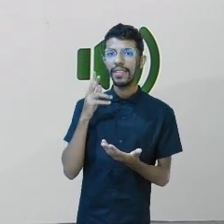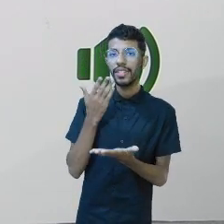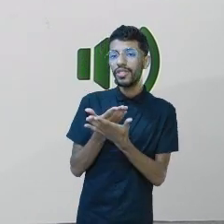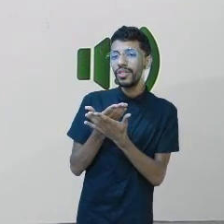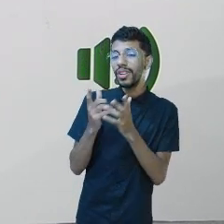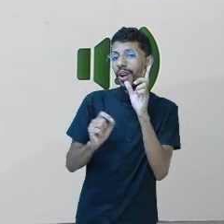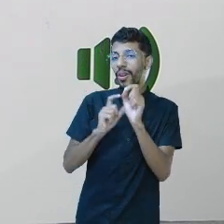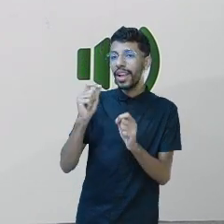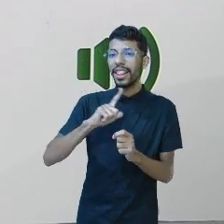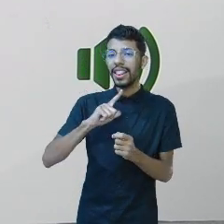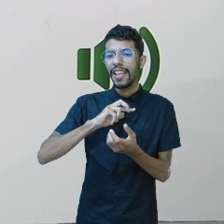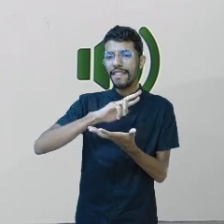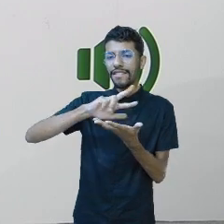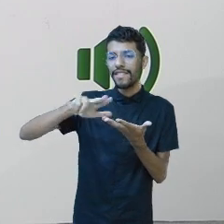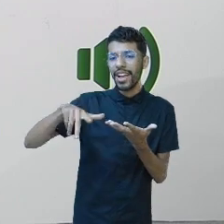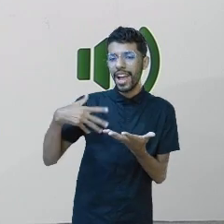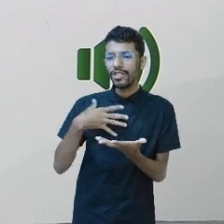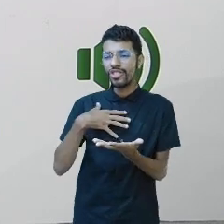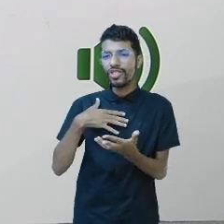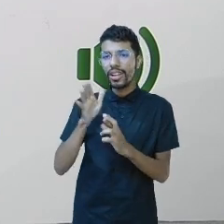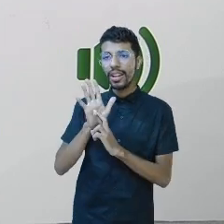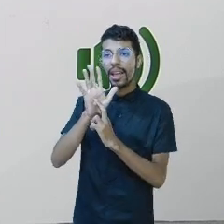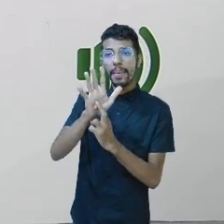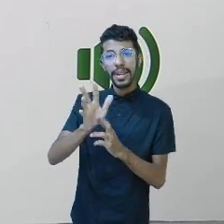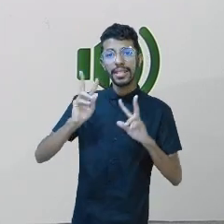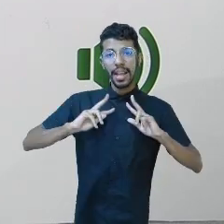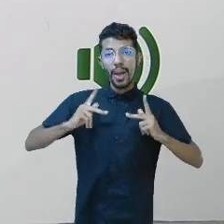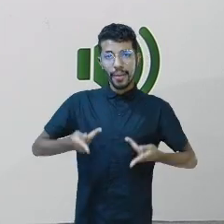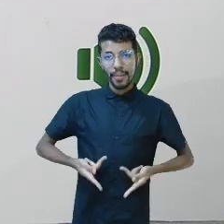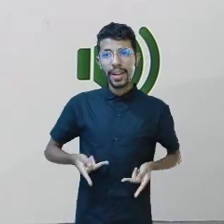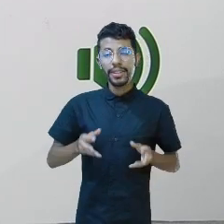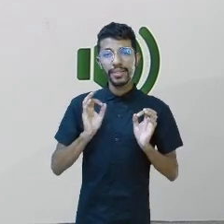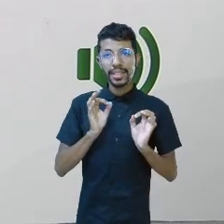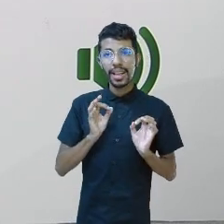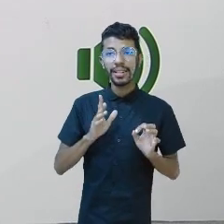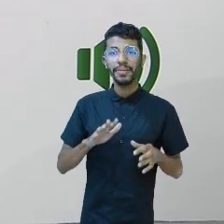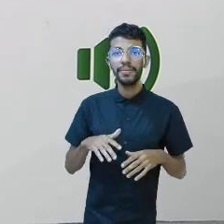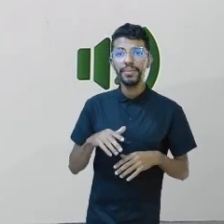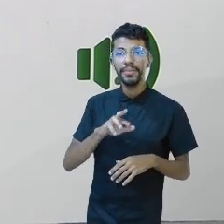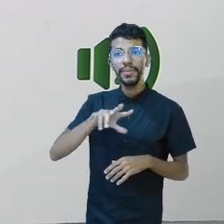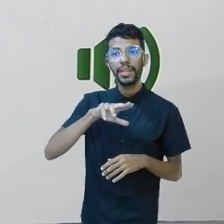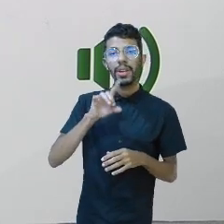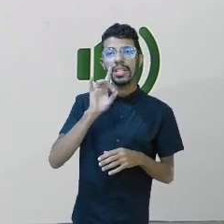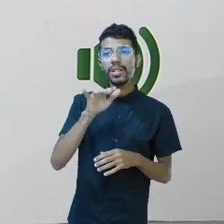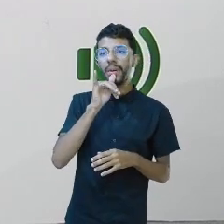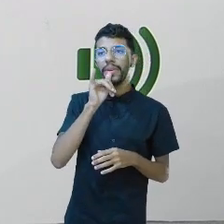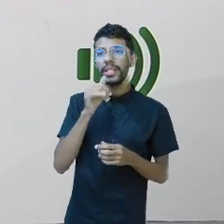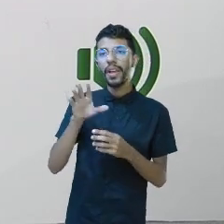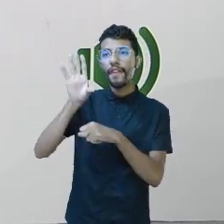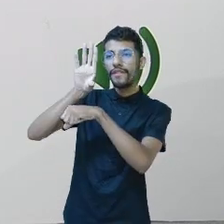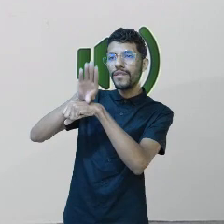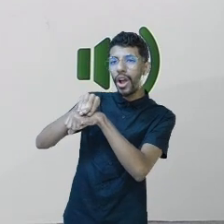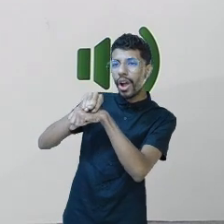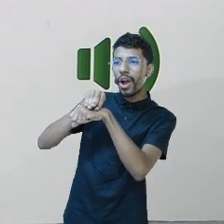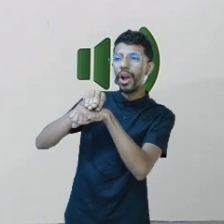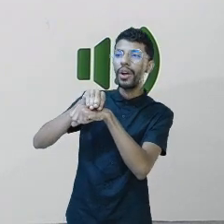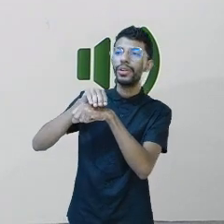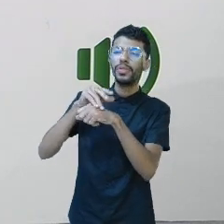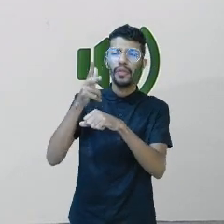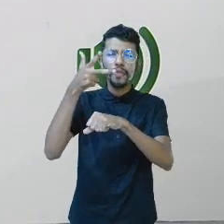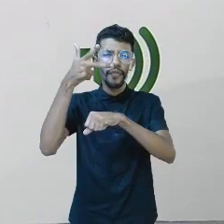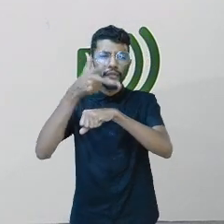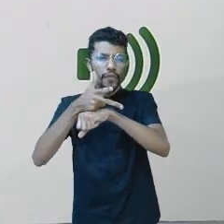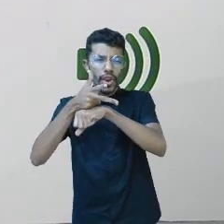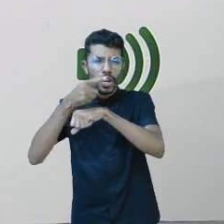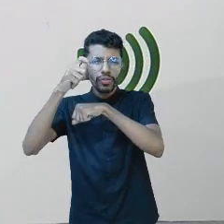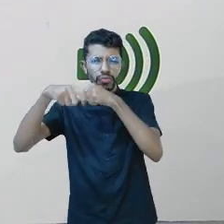de representar os seres humanos, que não somente através de retratos, através de